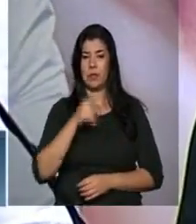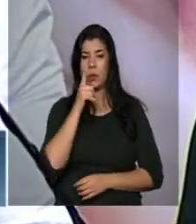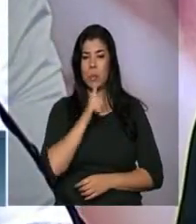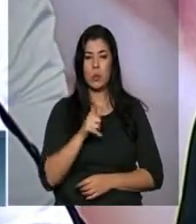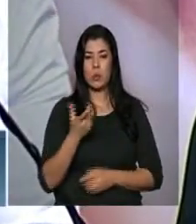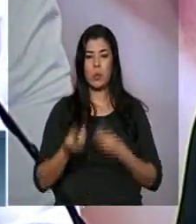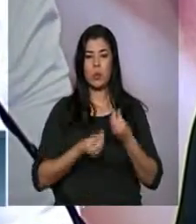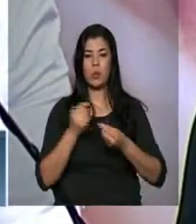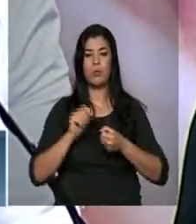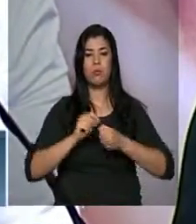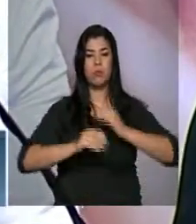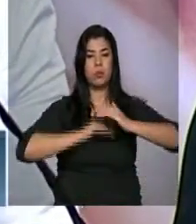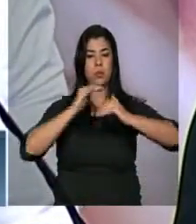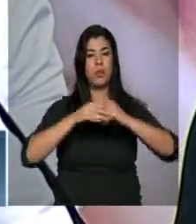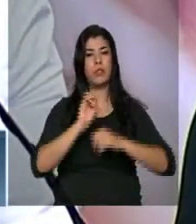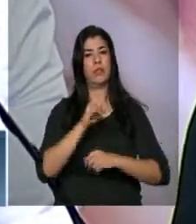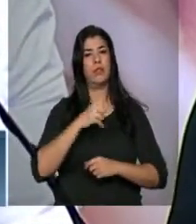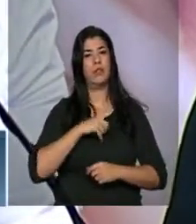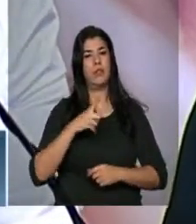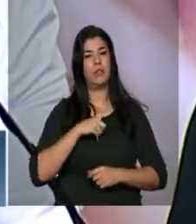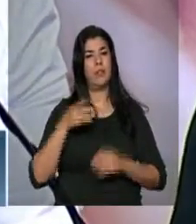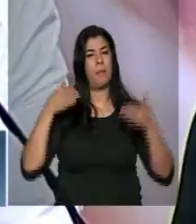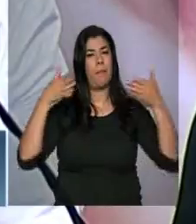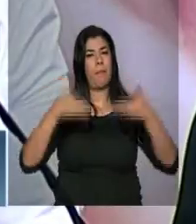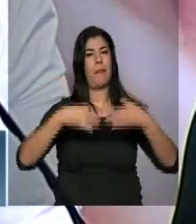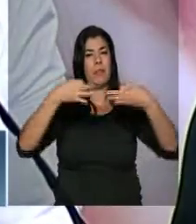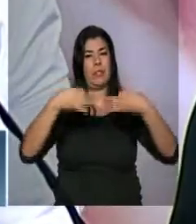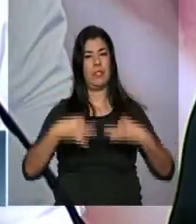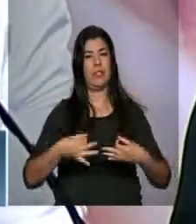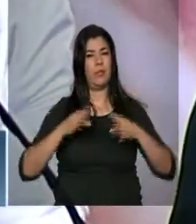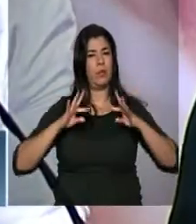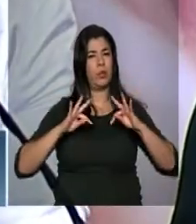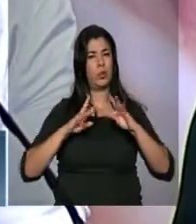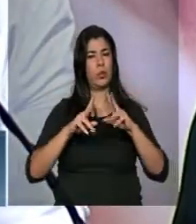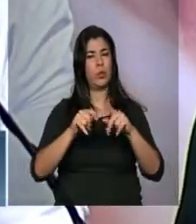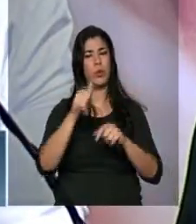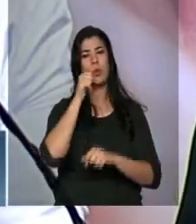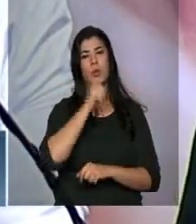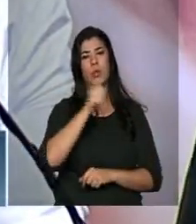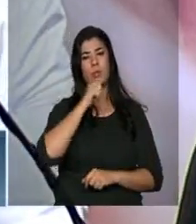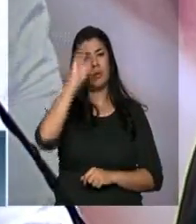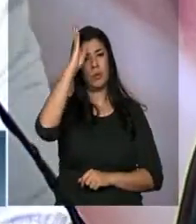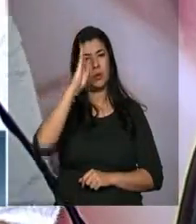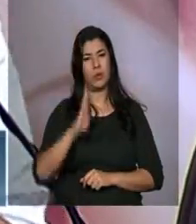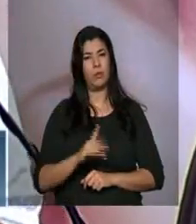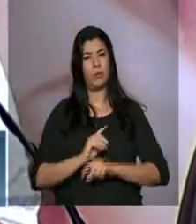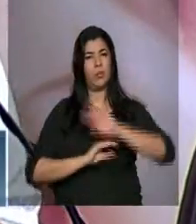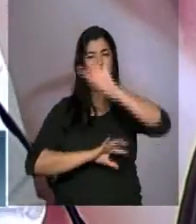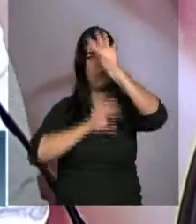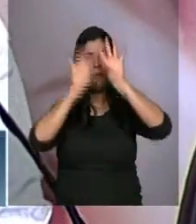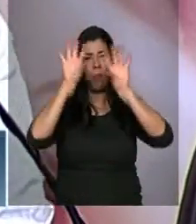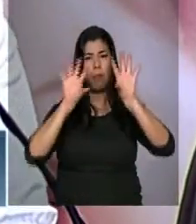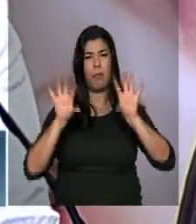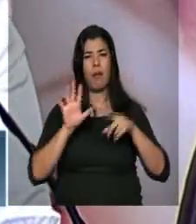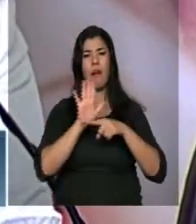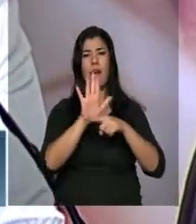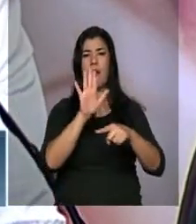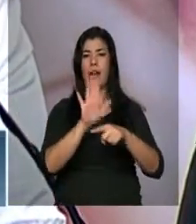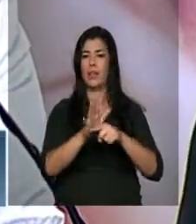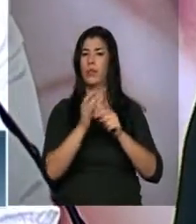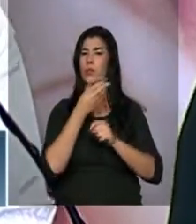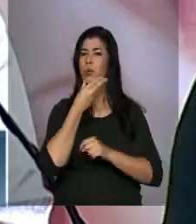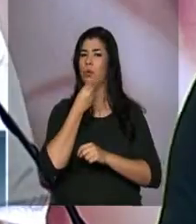nenhum êxito se não tivesse a efetiva participação de todas as mulheres desse Brasil afora, com a ajuda de vários